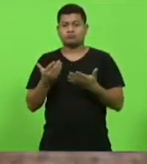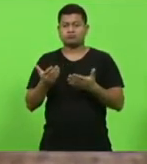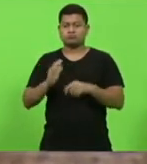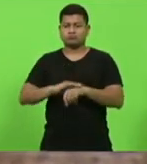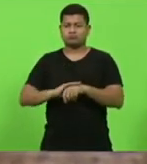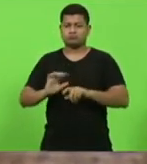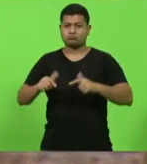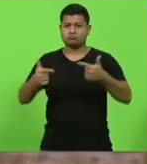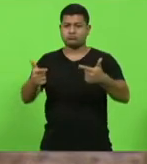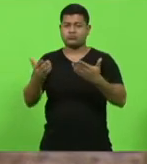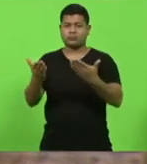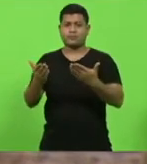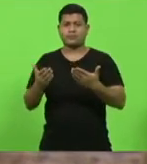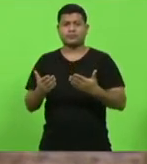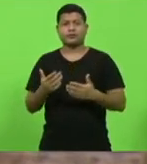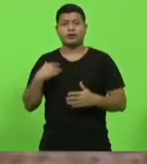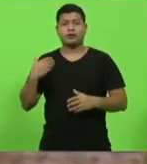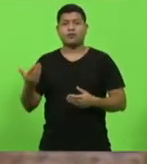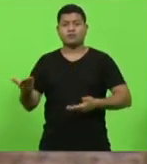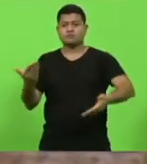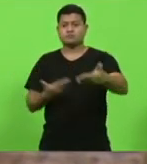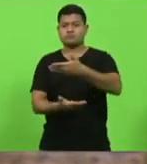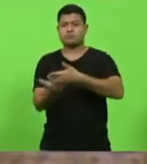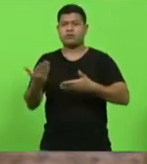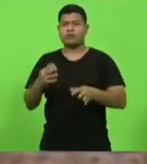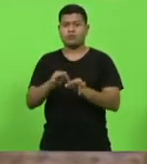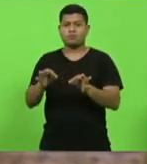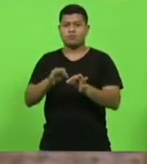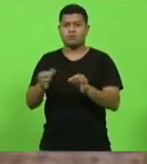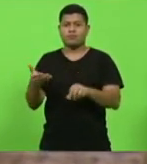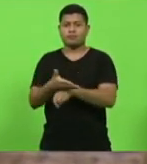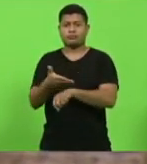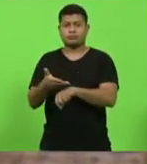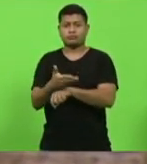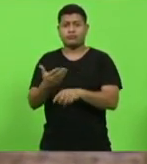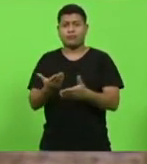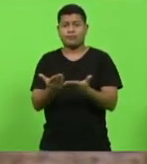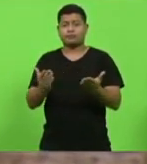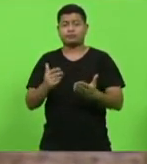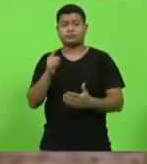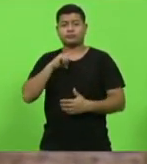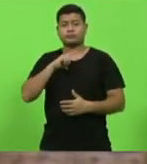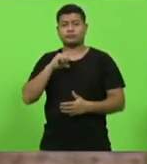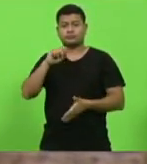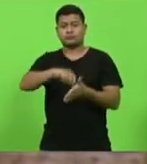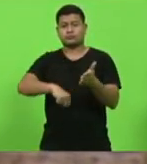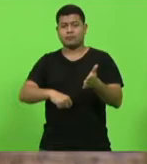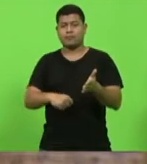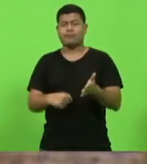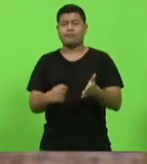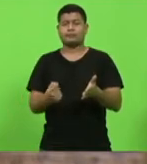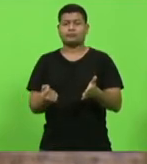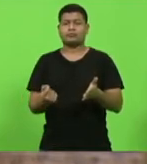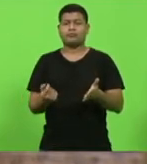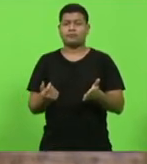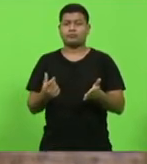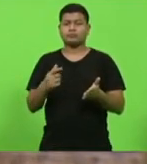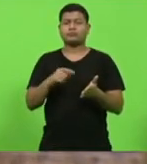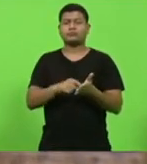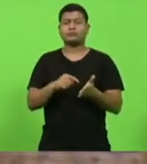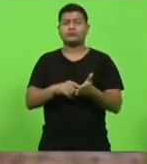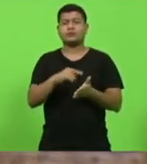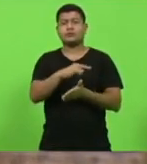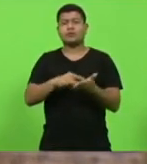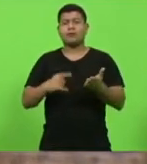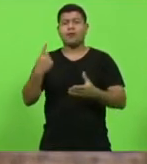para envolver o poderes de órgãos no sentido de proceder à assinatura desse termo